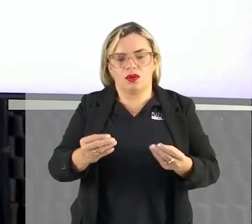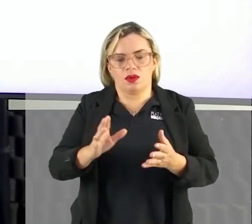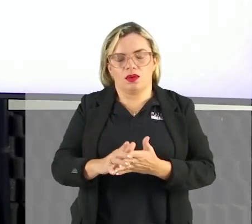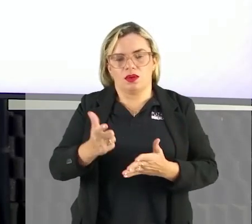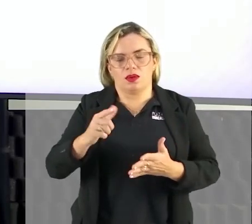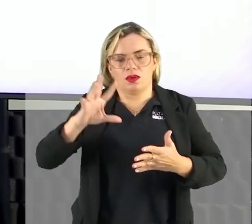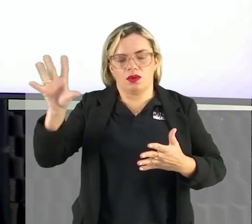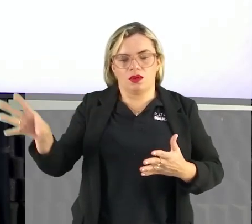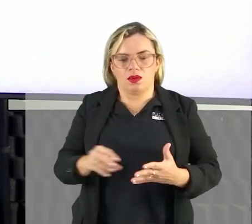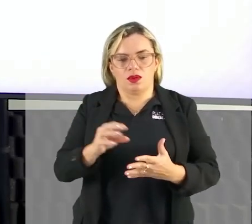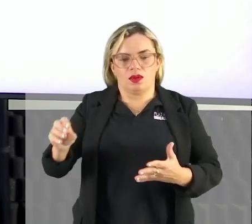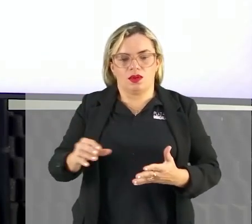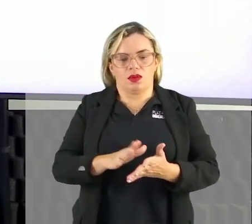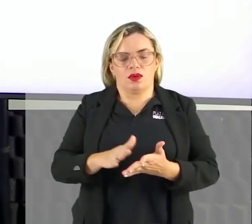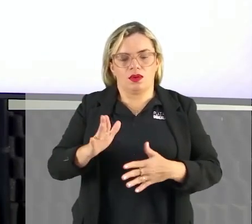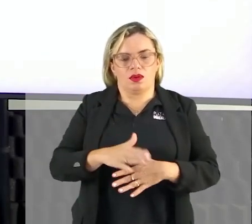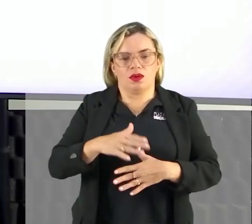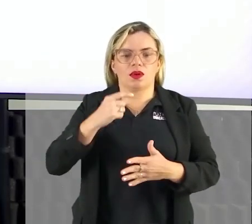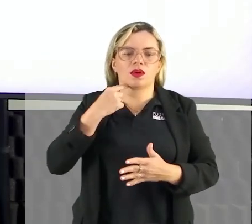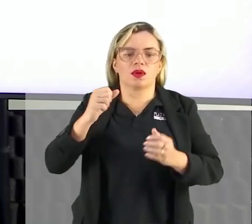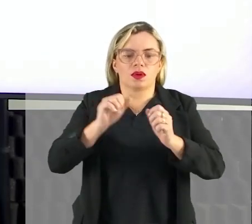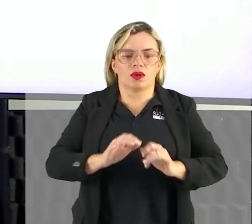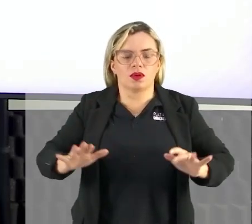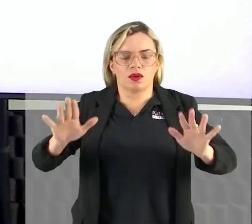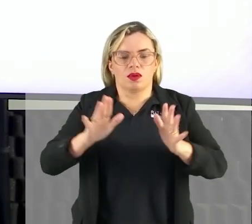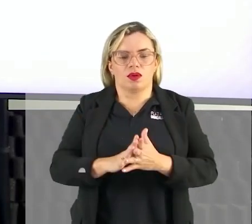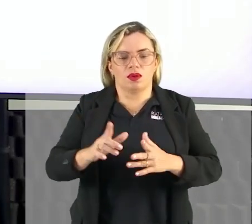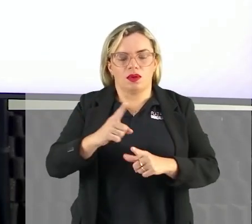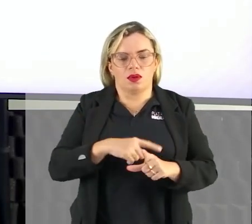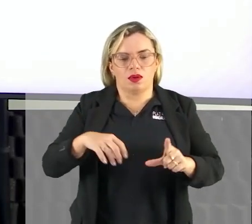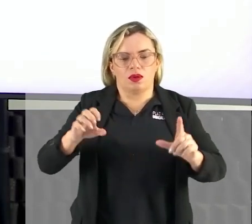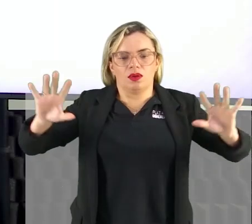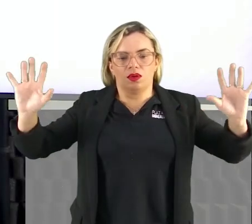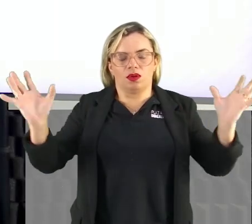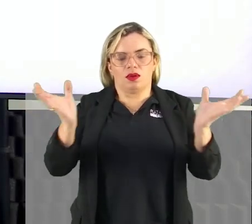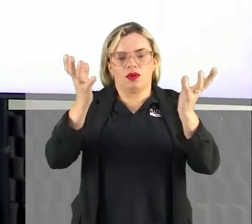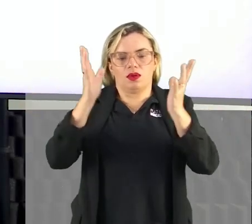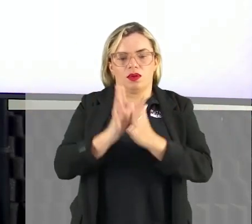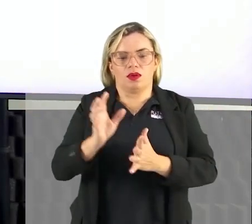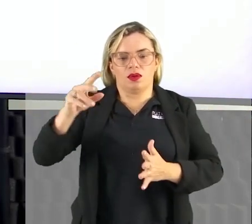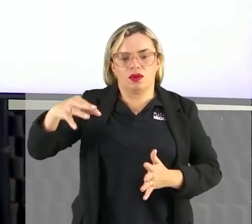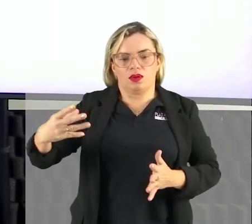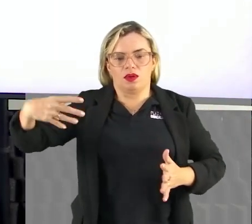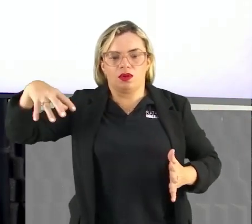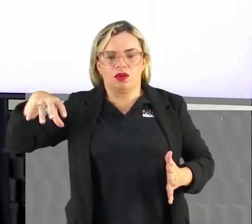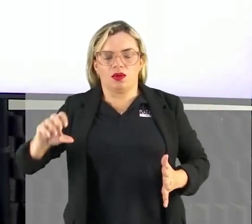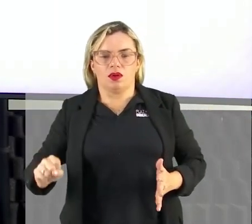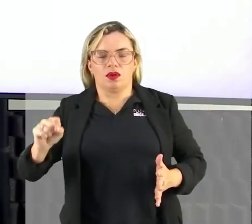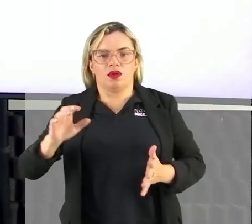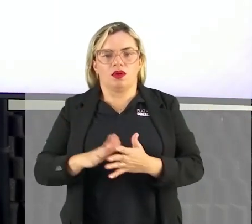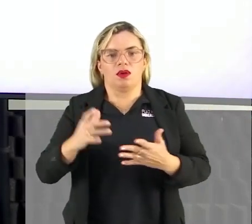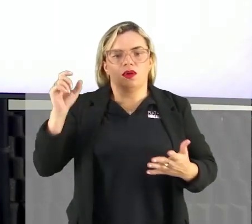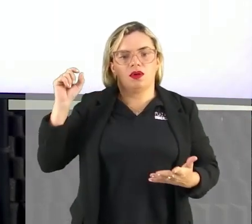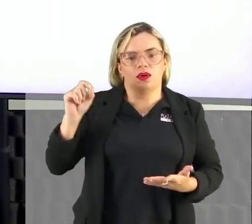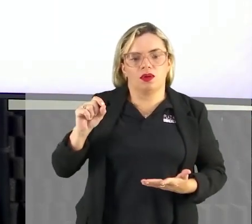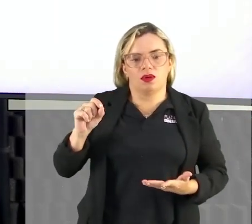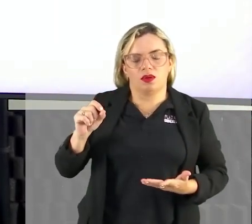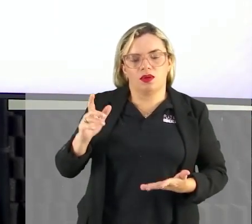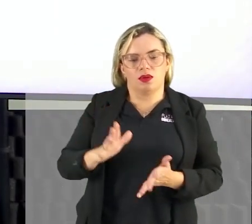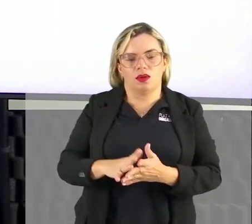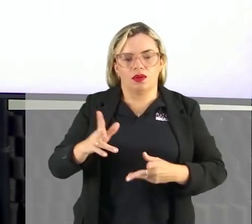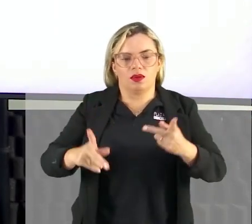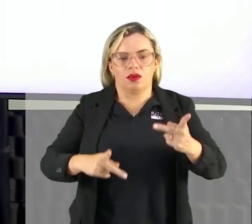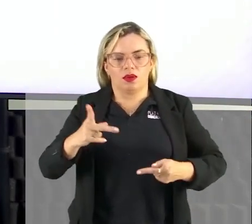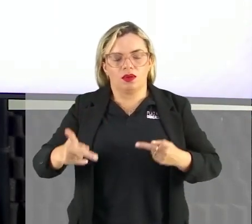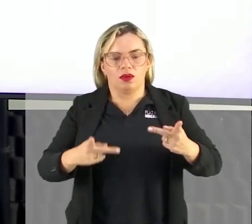acumulado, mais concentrado nele essa poluição, né? Algas macroscópicas, mesma coisa, as algas, né? Nós estamos